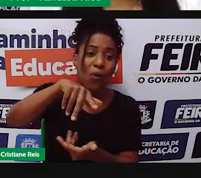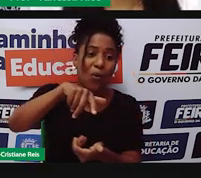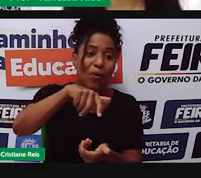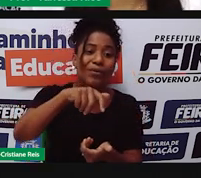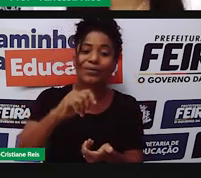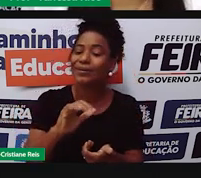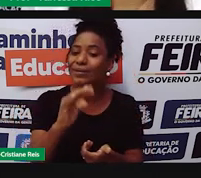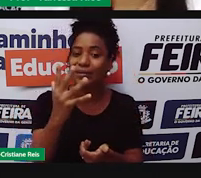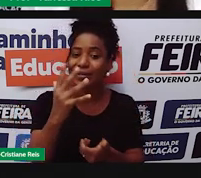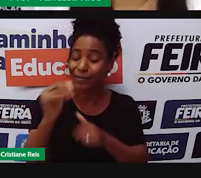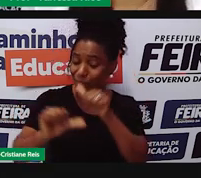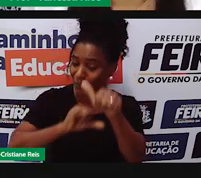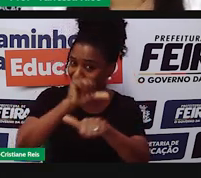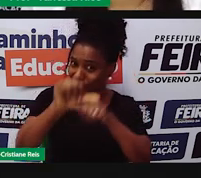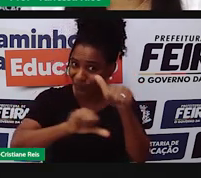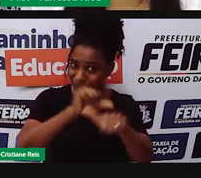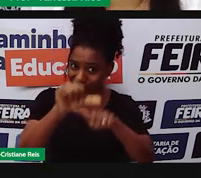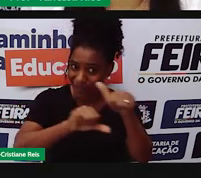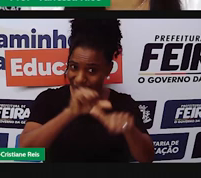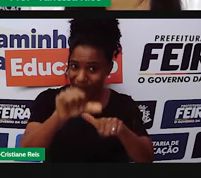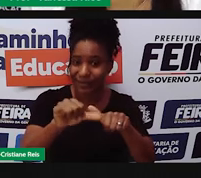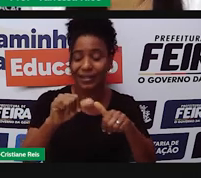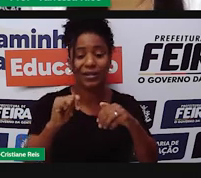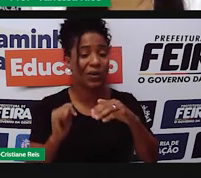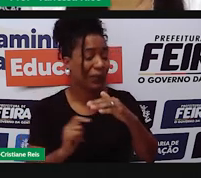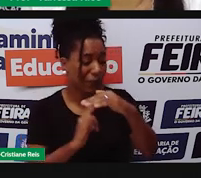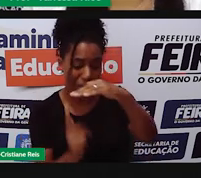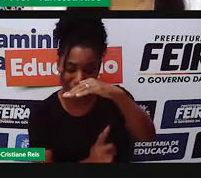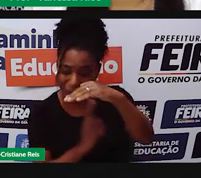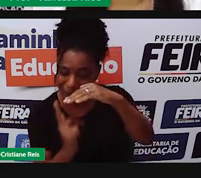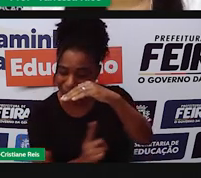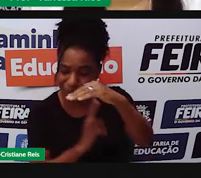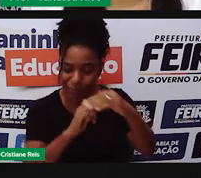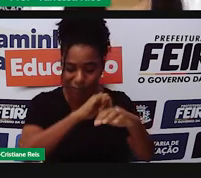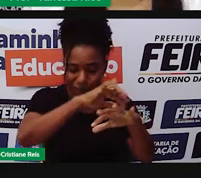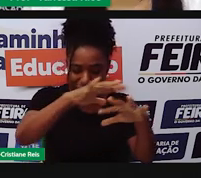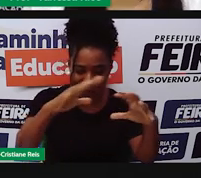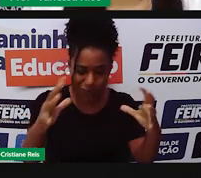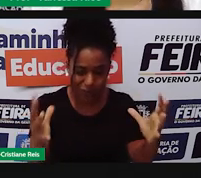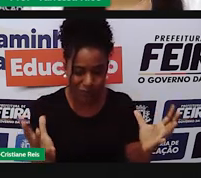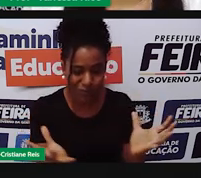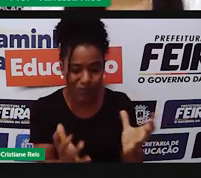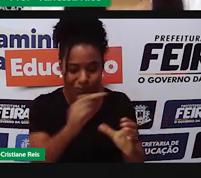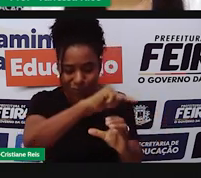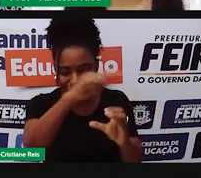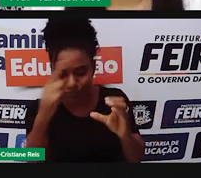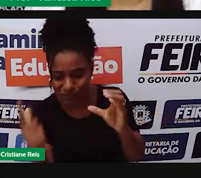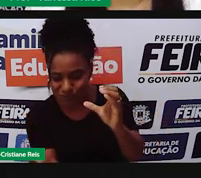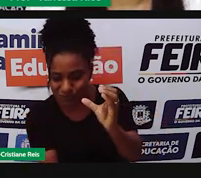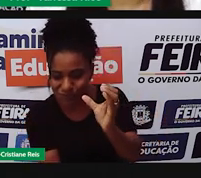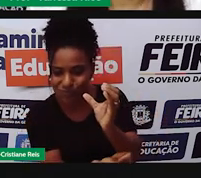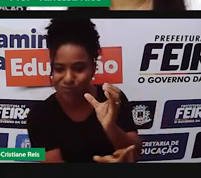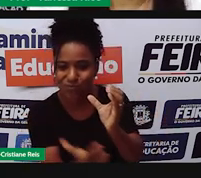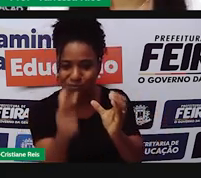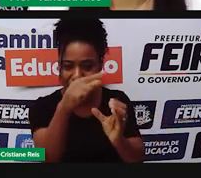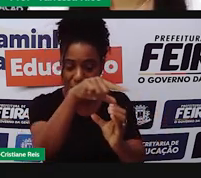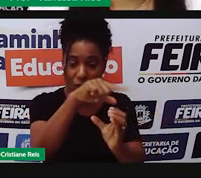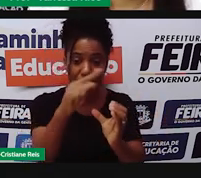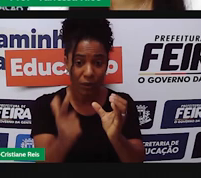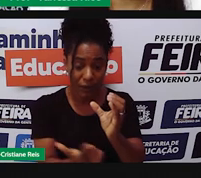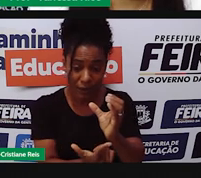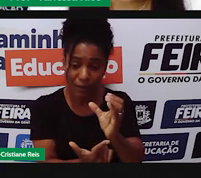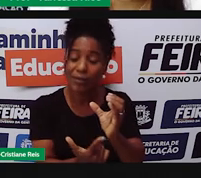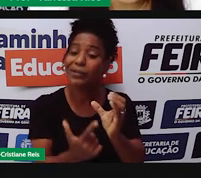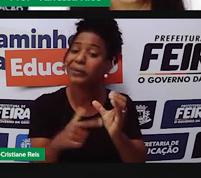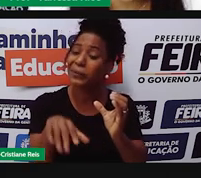modificações, né? A gente viu aí as trocas de gases, tudo que é necessário para que o oxigênio seja